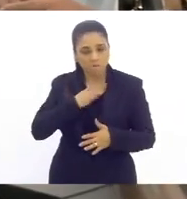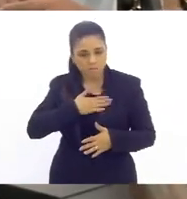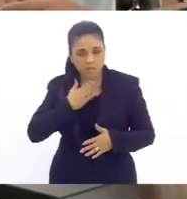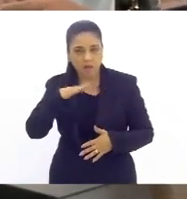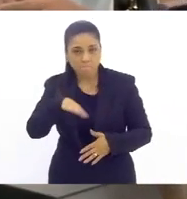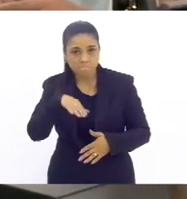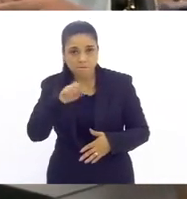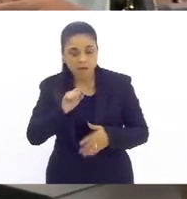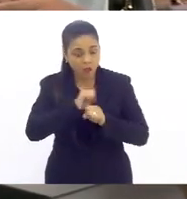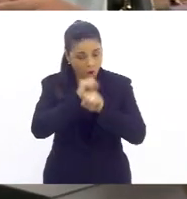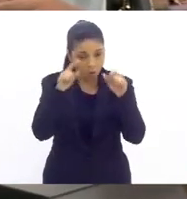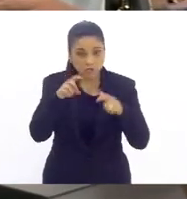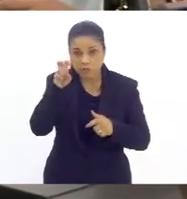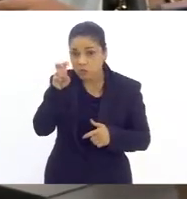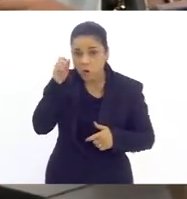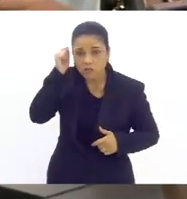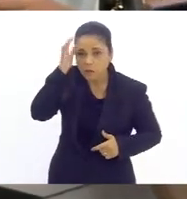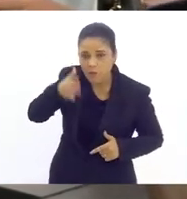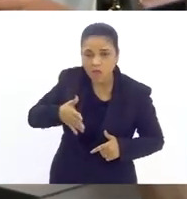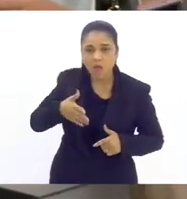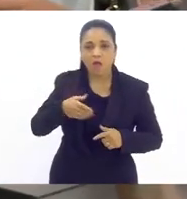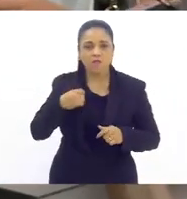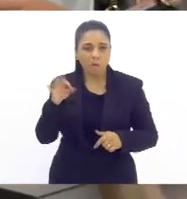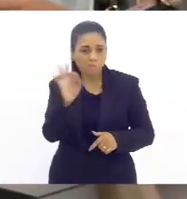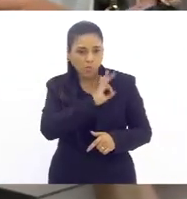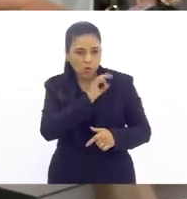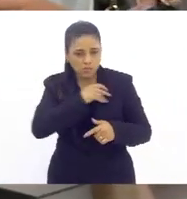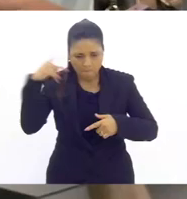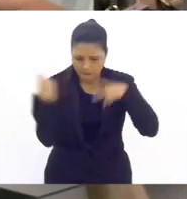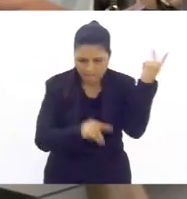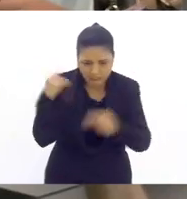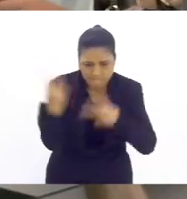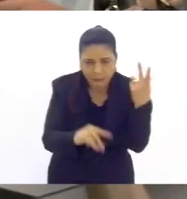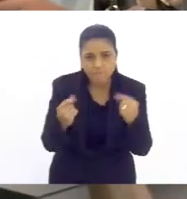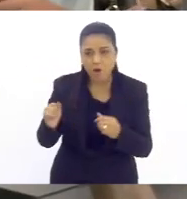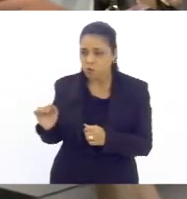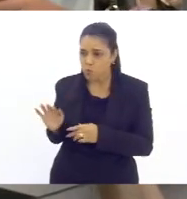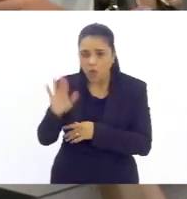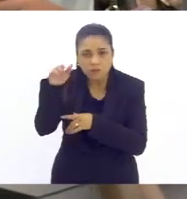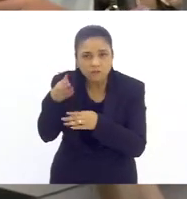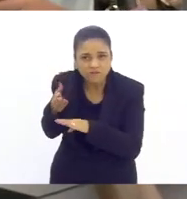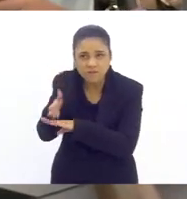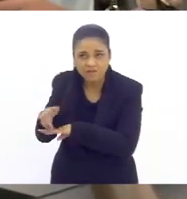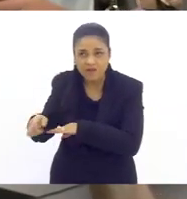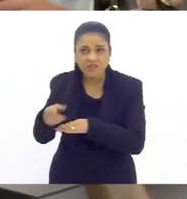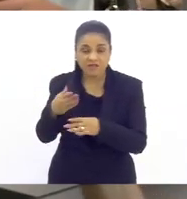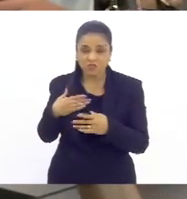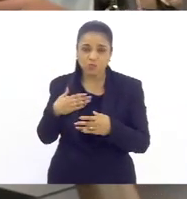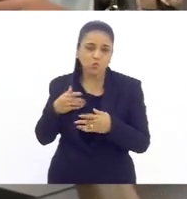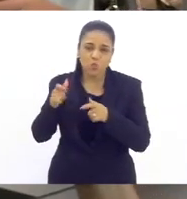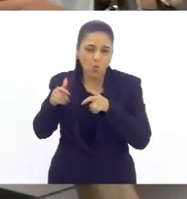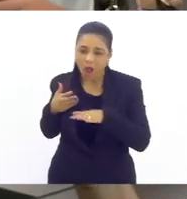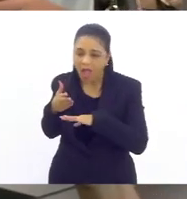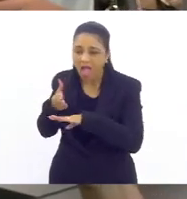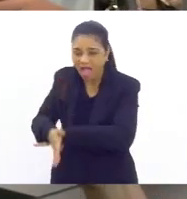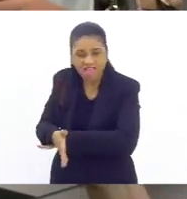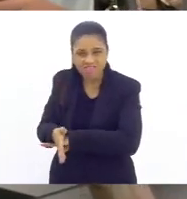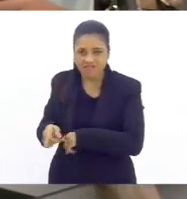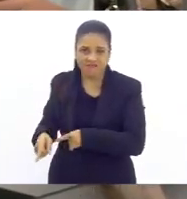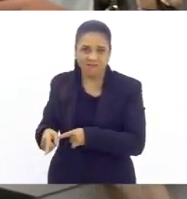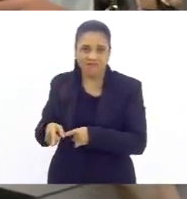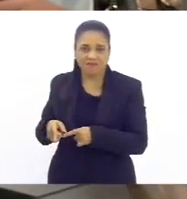que acorda 5 horas da manhã que toma porrada da Polícia Militar quando ocupa a favela porque eles não ocupam eles invade é diferente